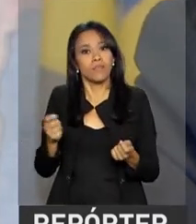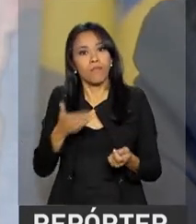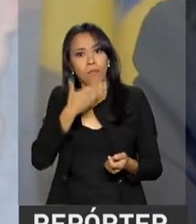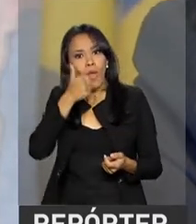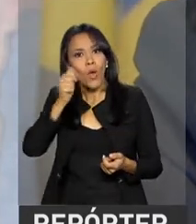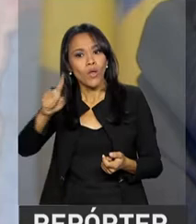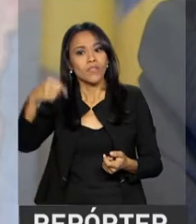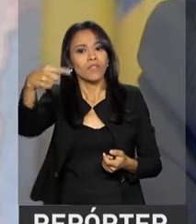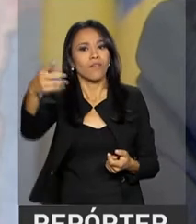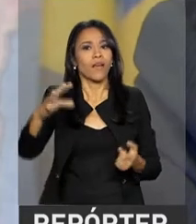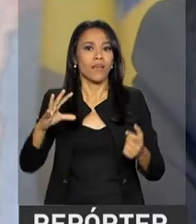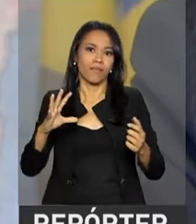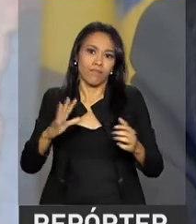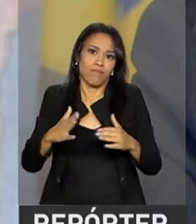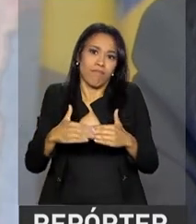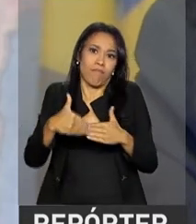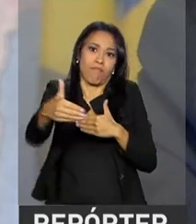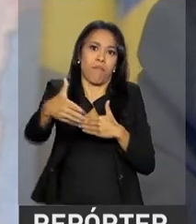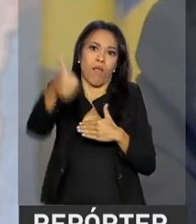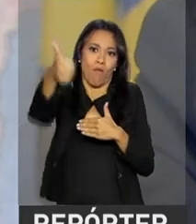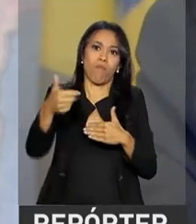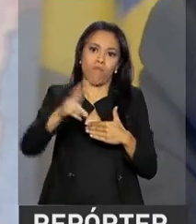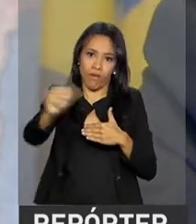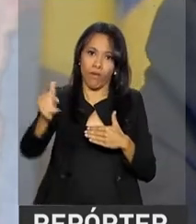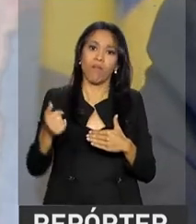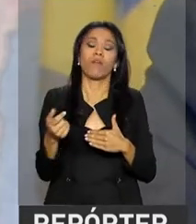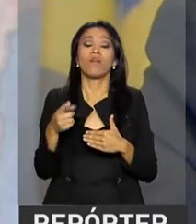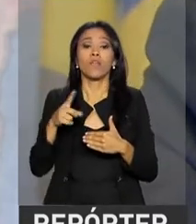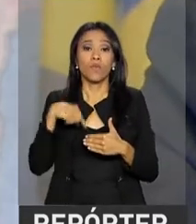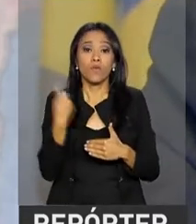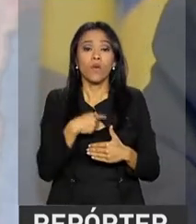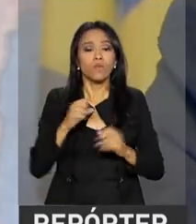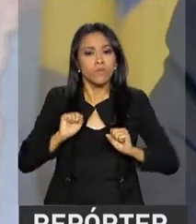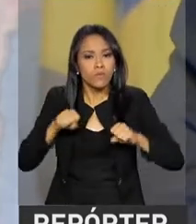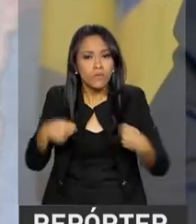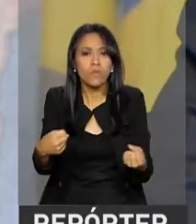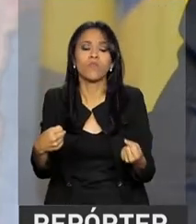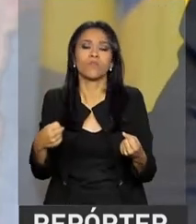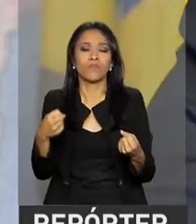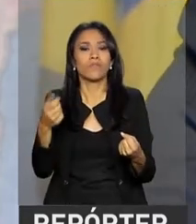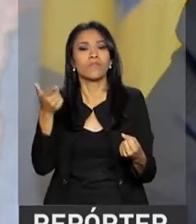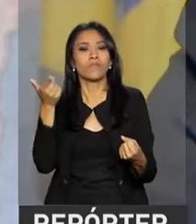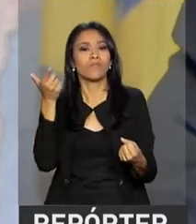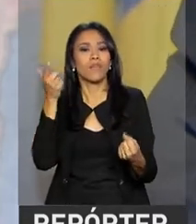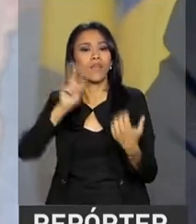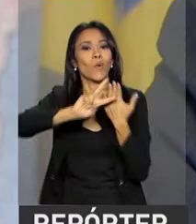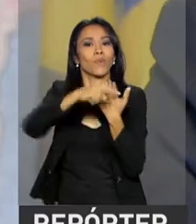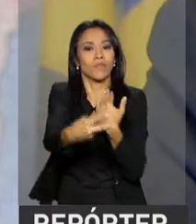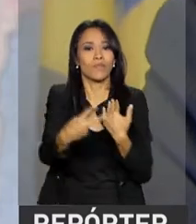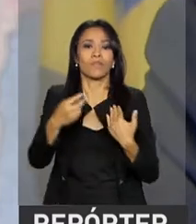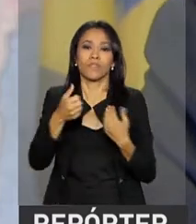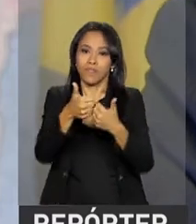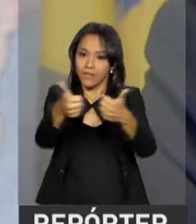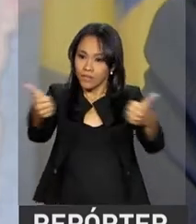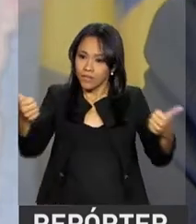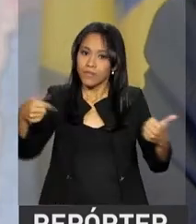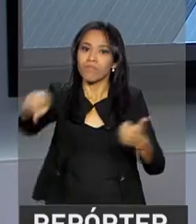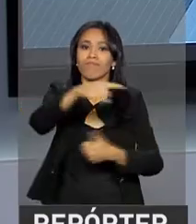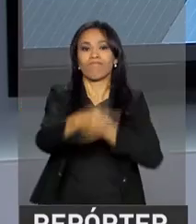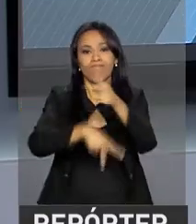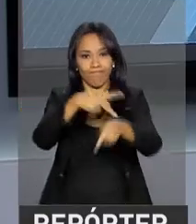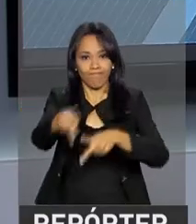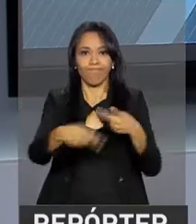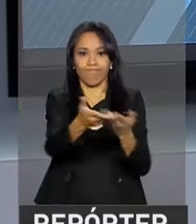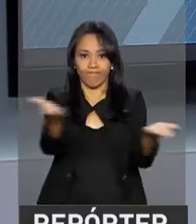já estão chegando e que o nosso investimento nosso esforço tem resultado gera resultados na população